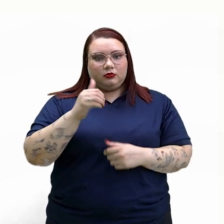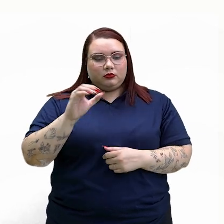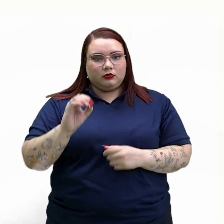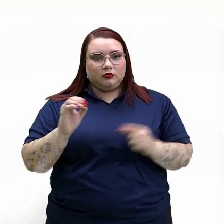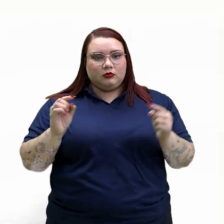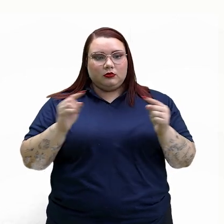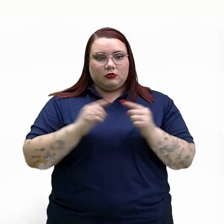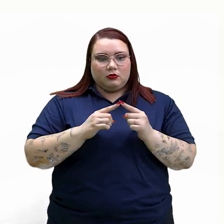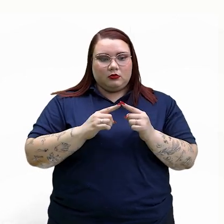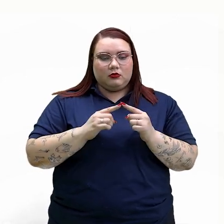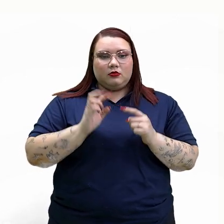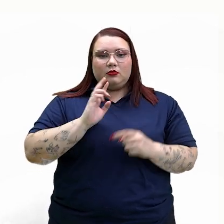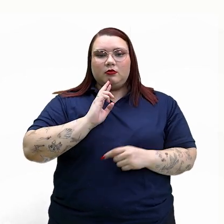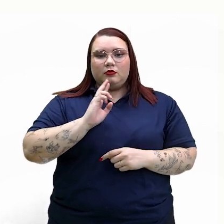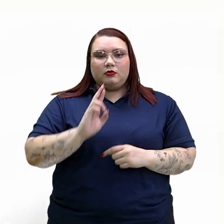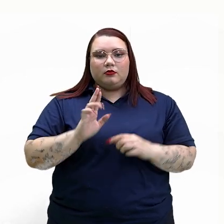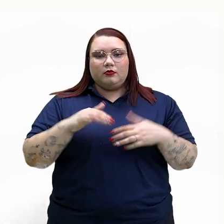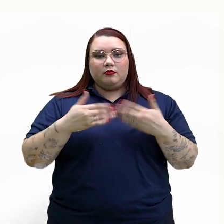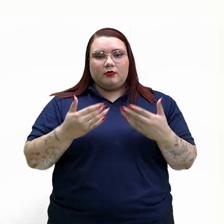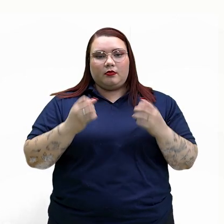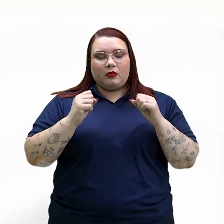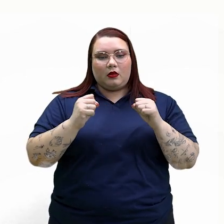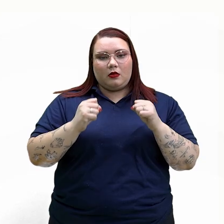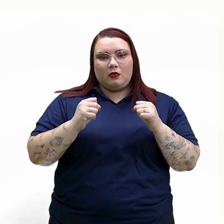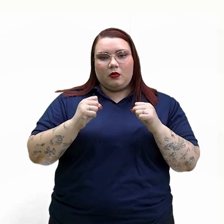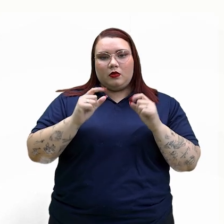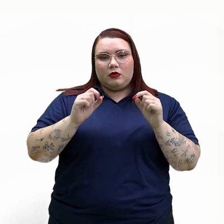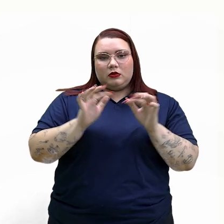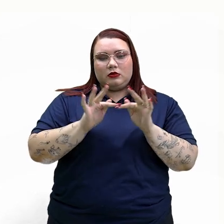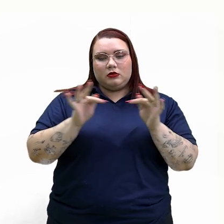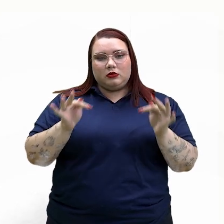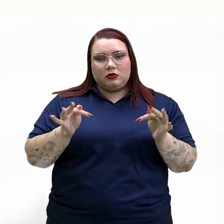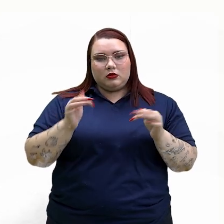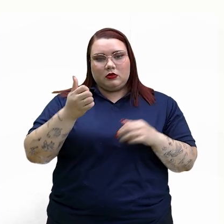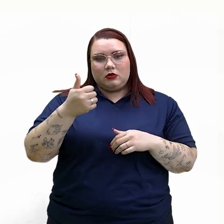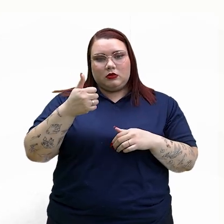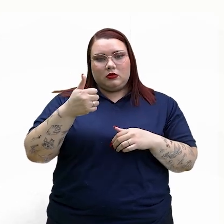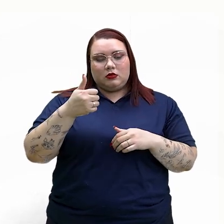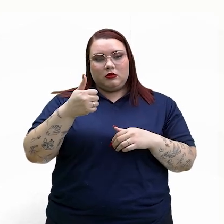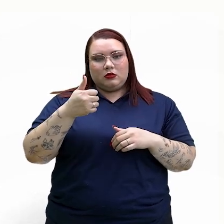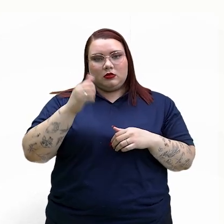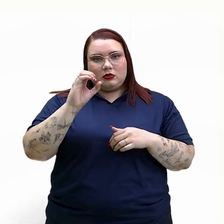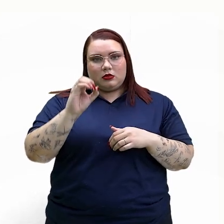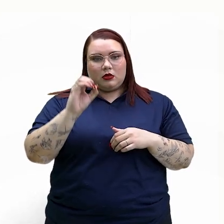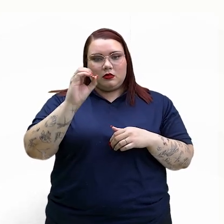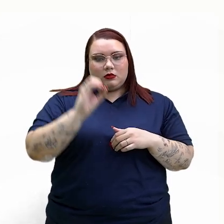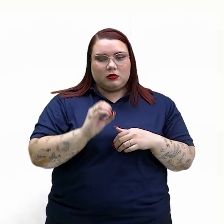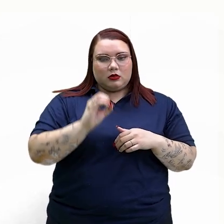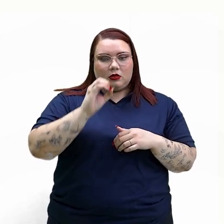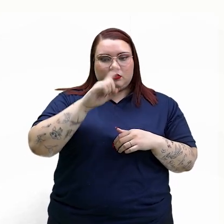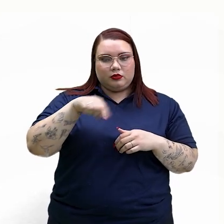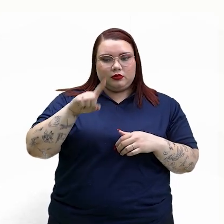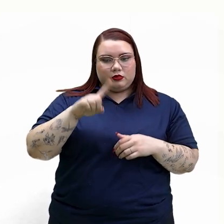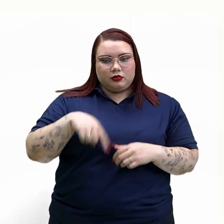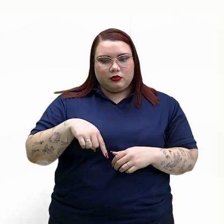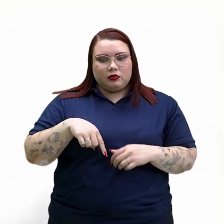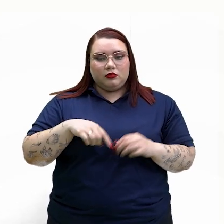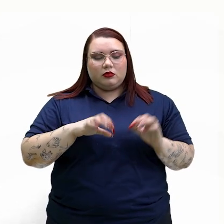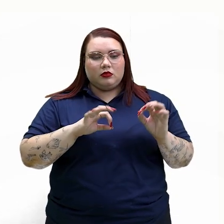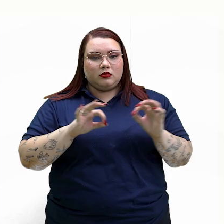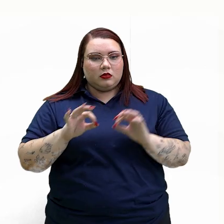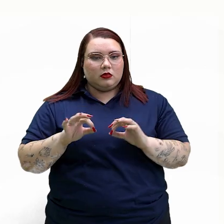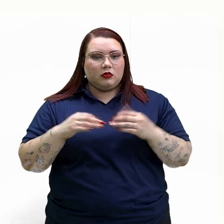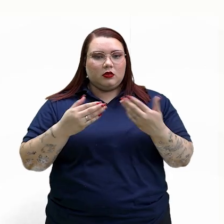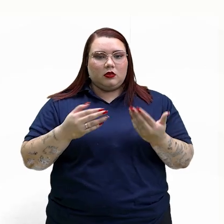nesse caso aqui, ó, a gente pode simplificar aqui, né? 10 dividido por esse zero com esse zero. E aí, nós